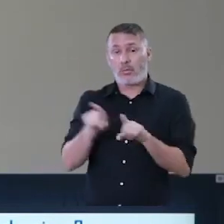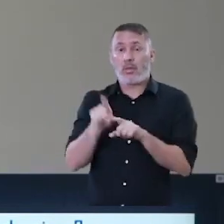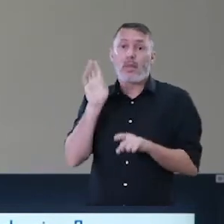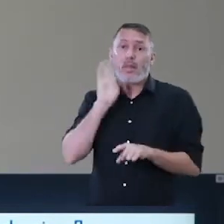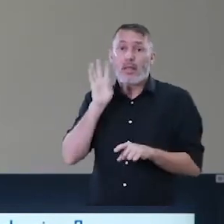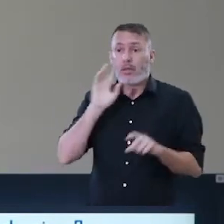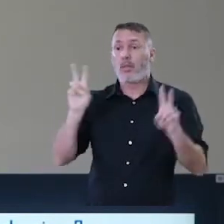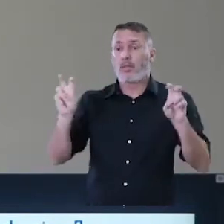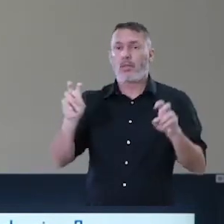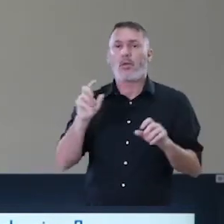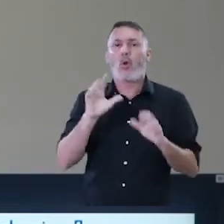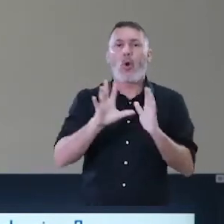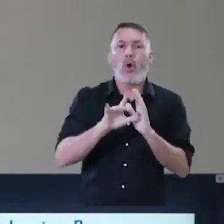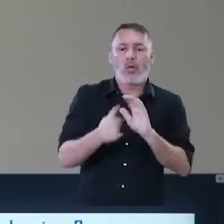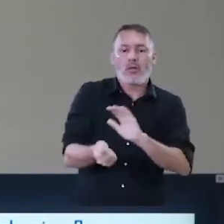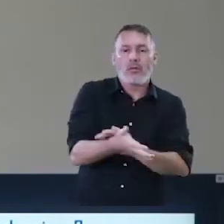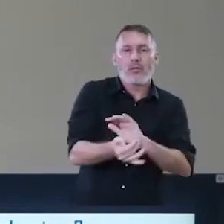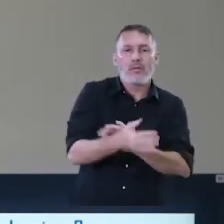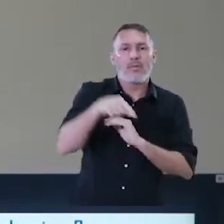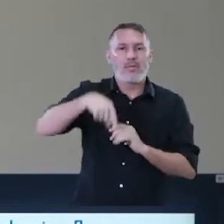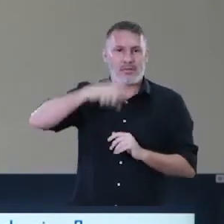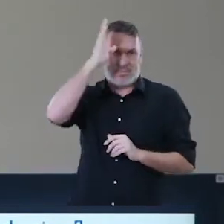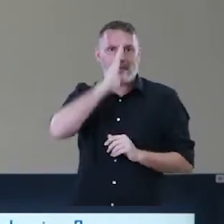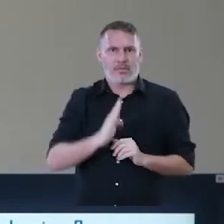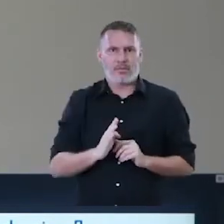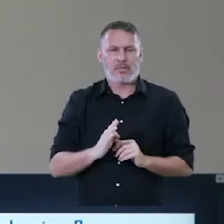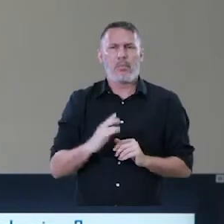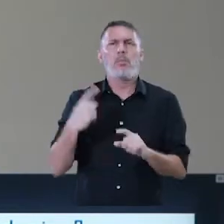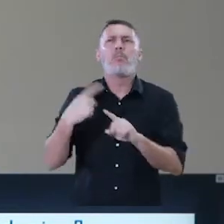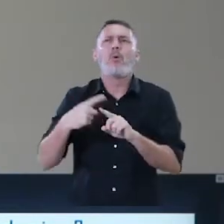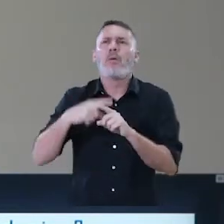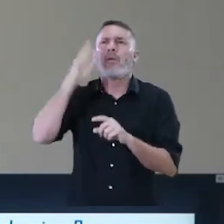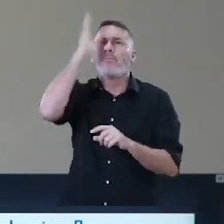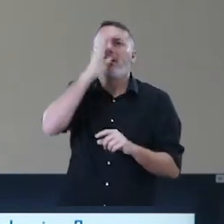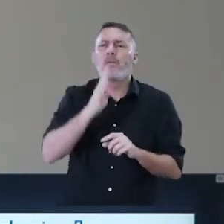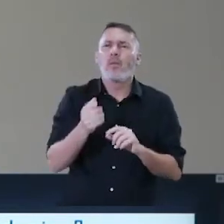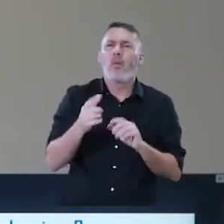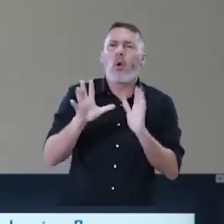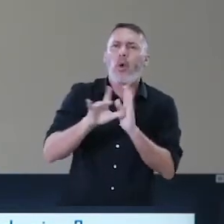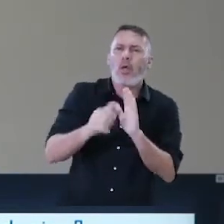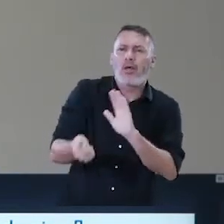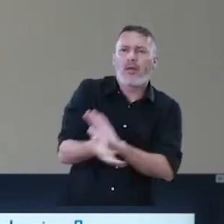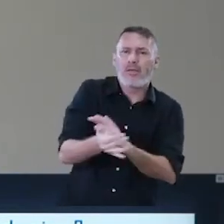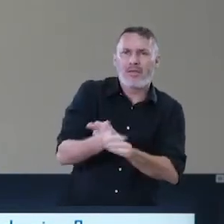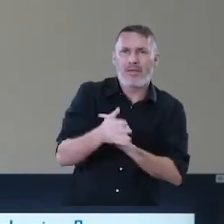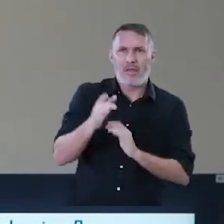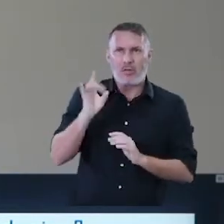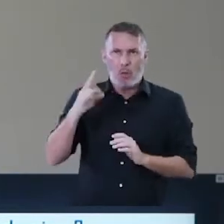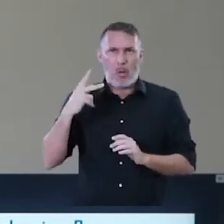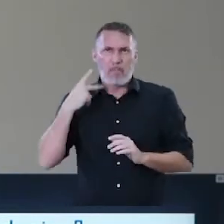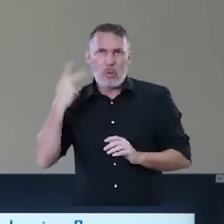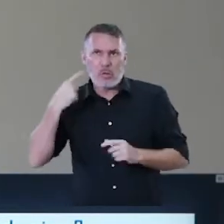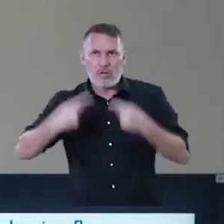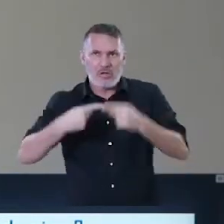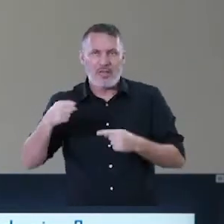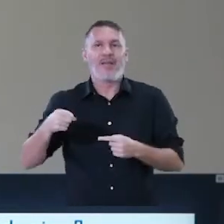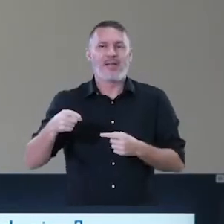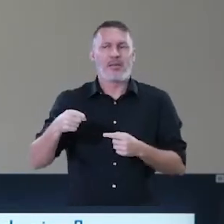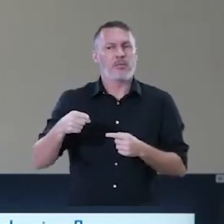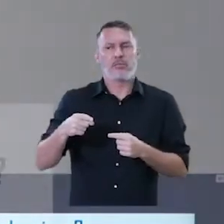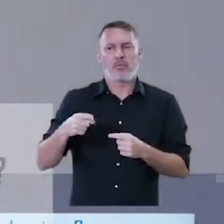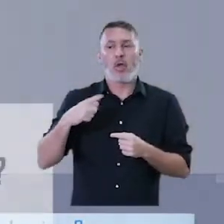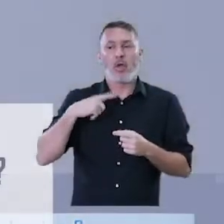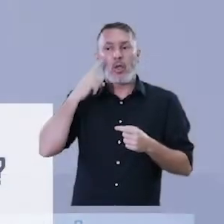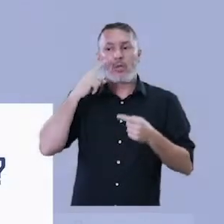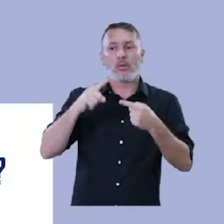Brasil. Olha que tema legal. O que eu penso sobre isso? Quem causa a problemática? Aí quando nós falamos em corrupção, logo vai pensar em político.